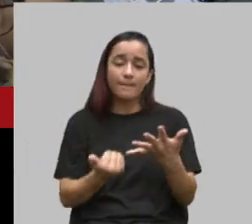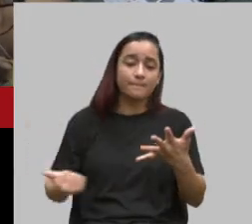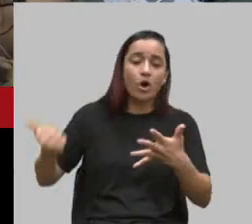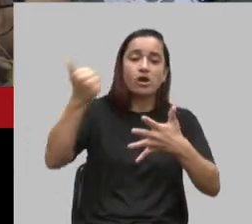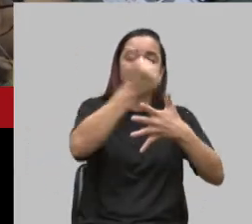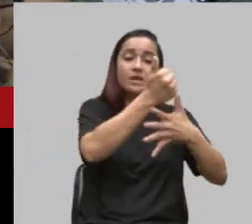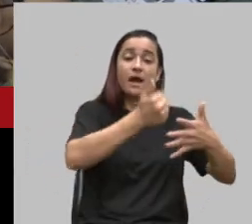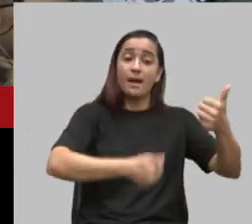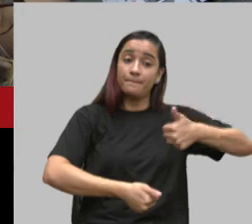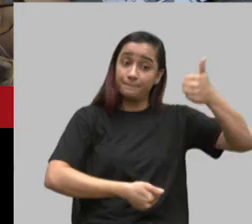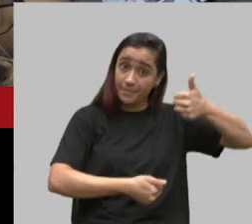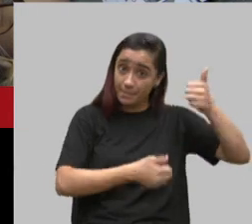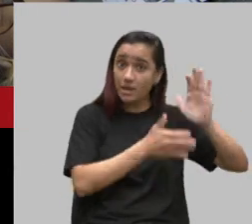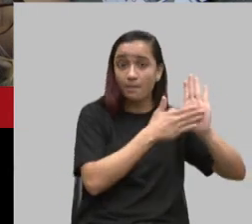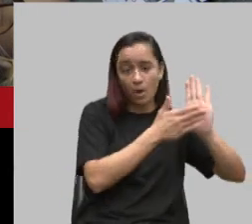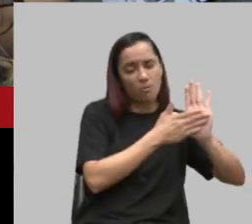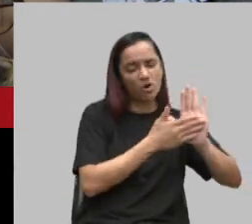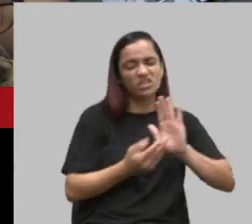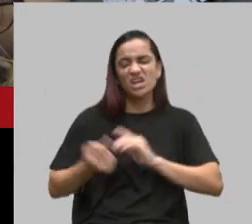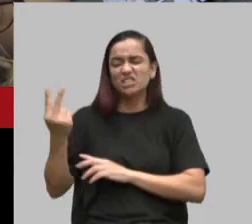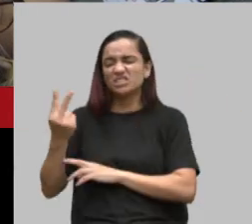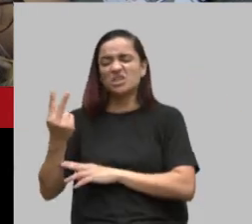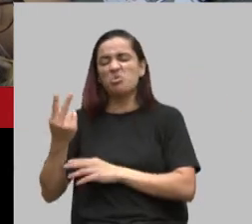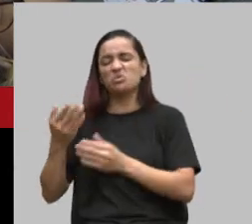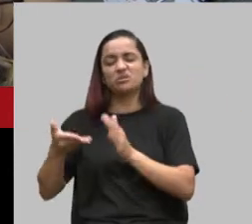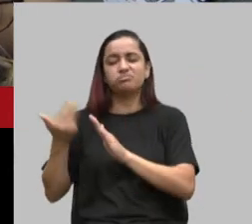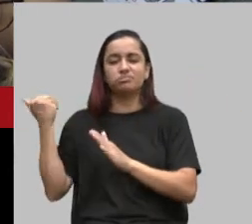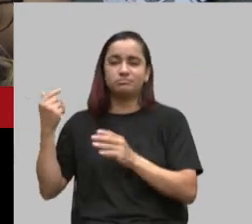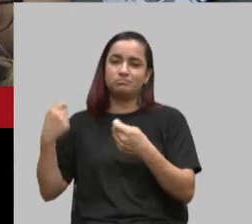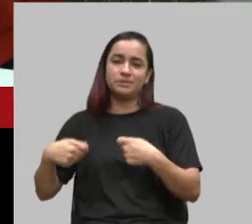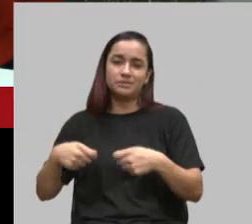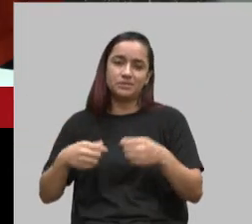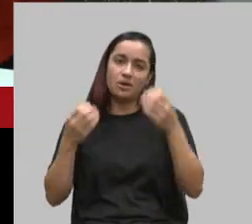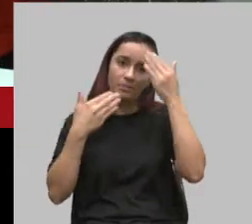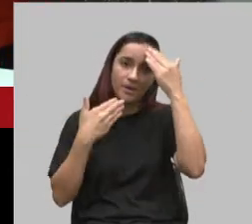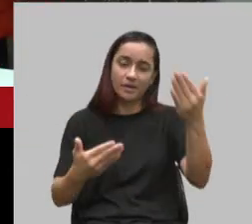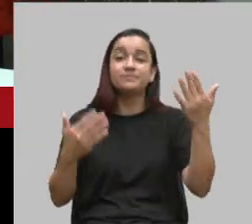na despriorização da segunda proposta Obrigado